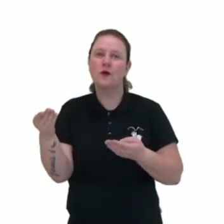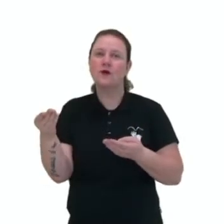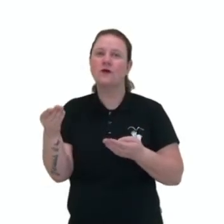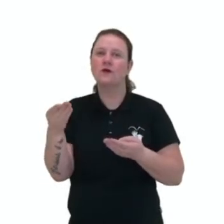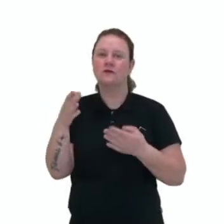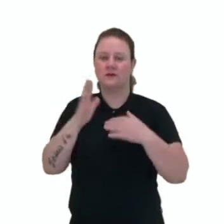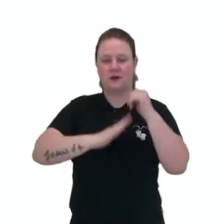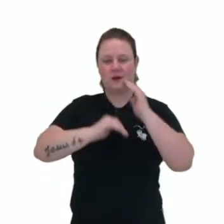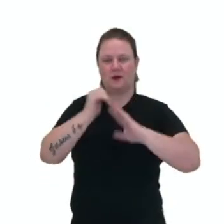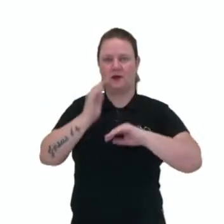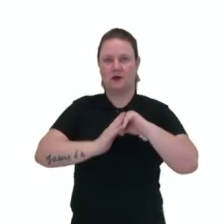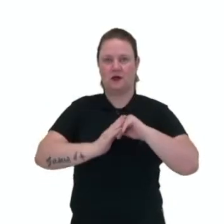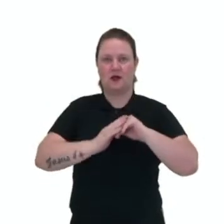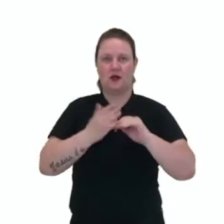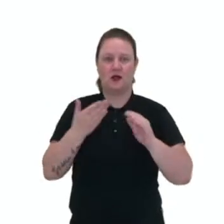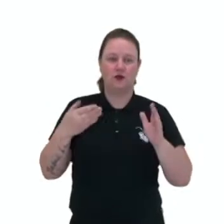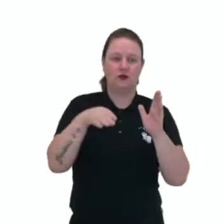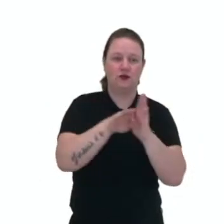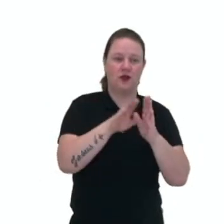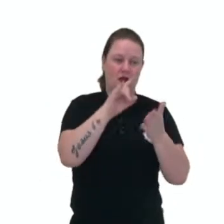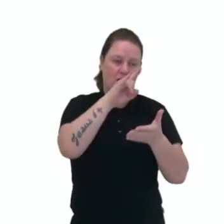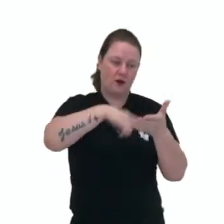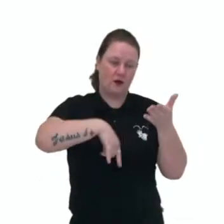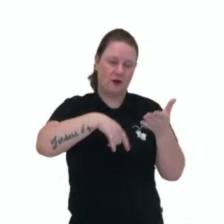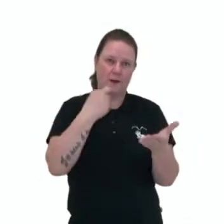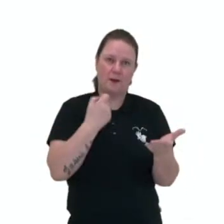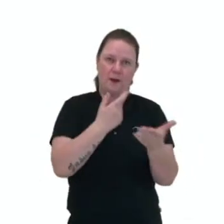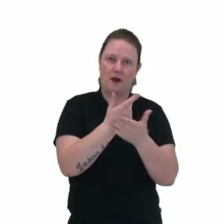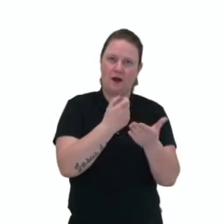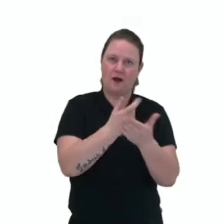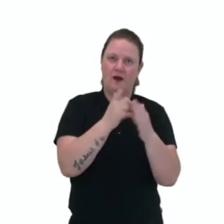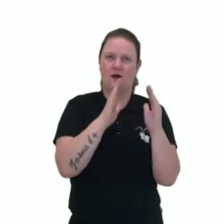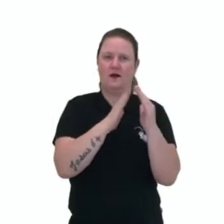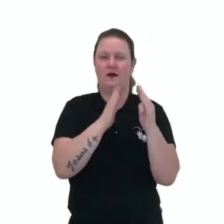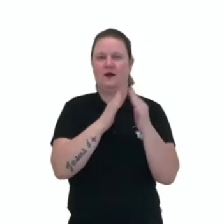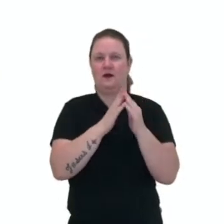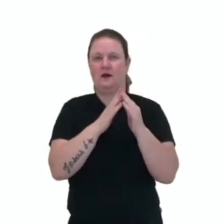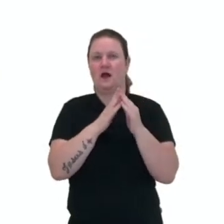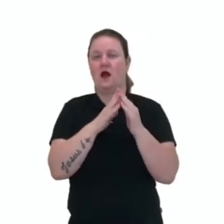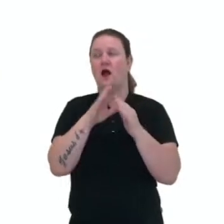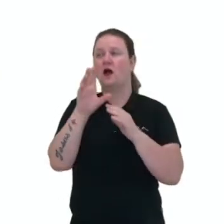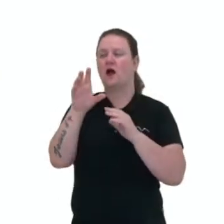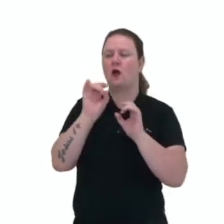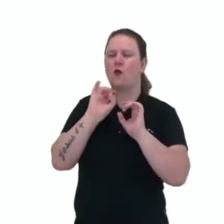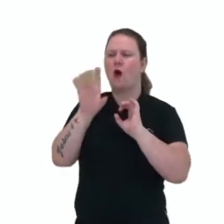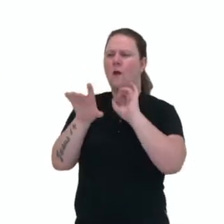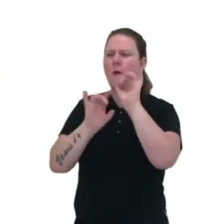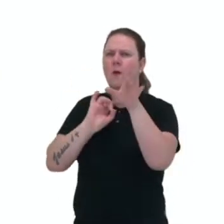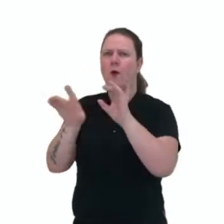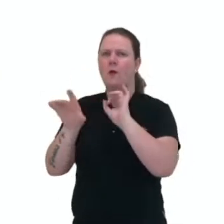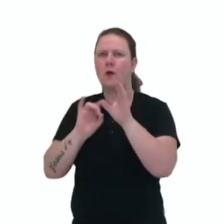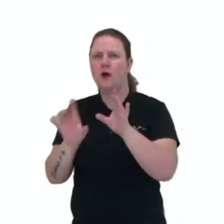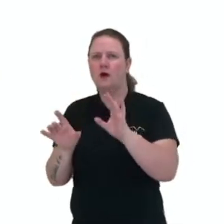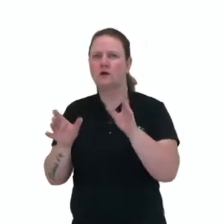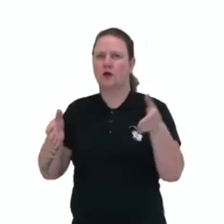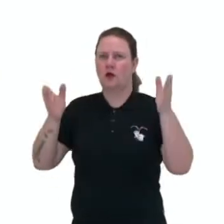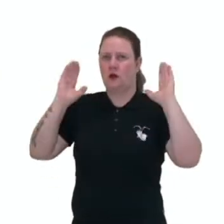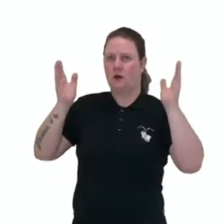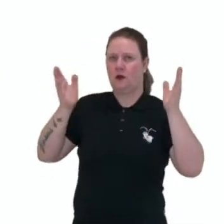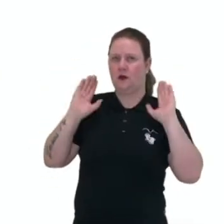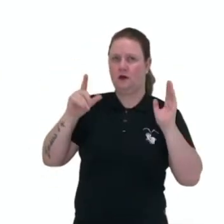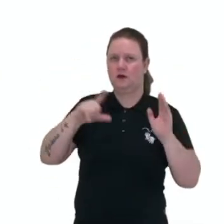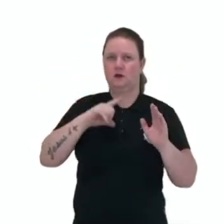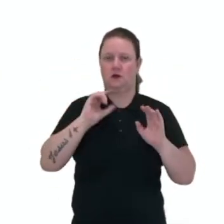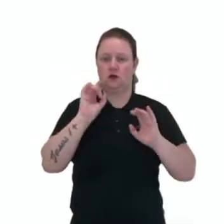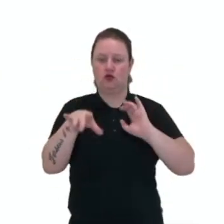carta e manda conta para a mamãe e para o papai. E o super gari, o lixeiro, o que faz? Bota lixo no lixo, que aqui tem